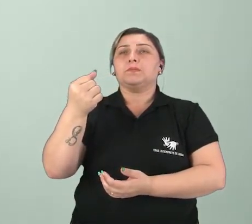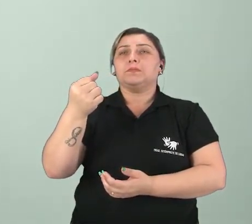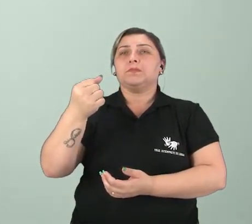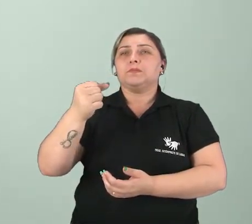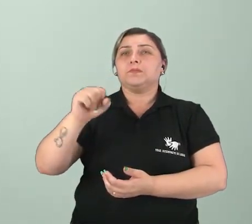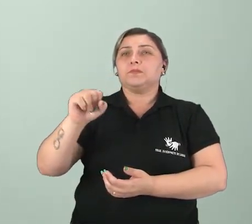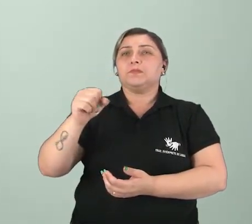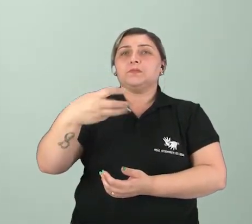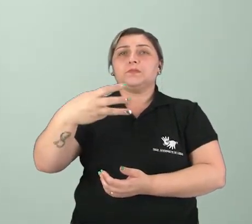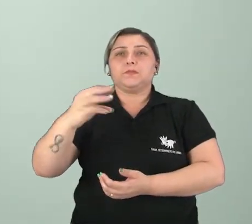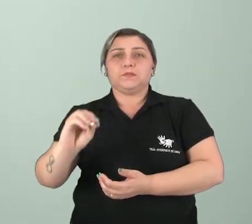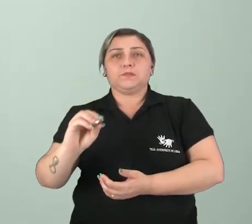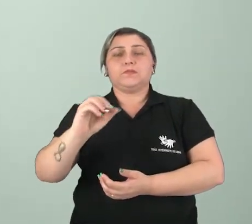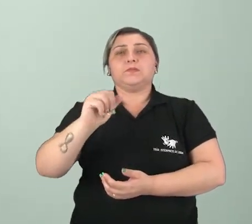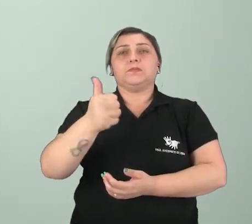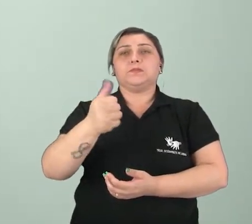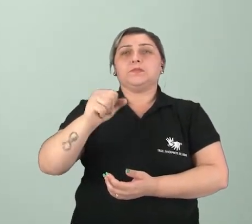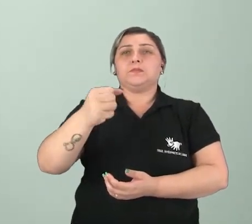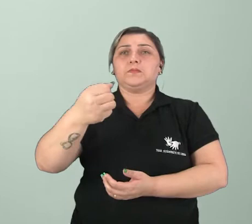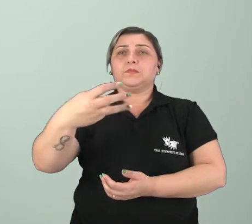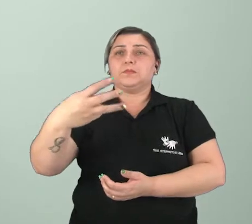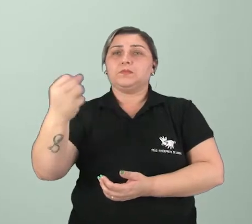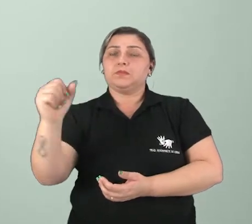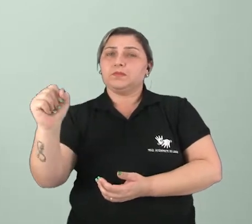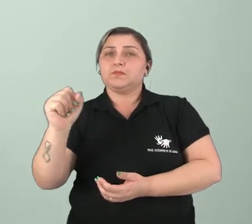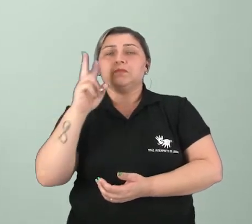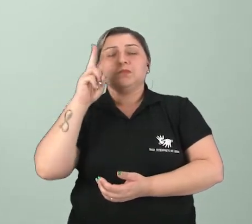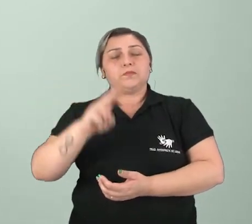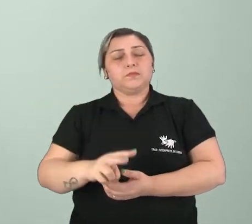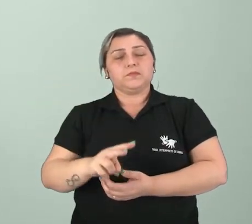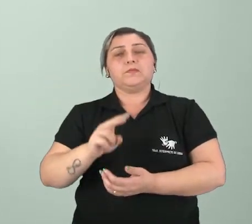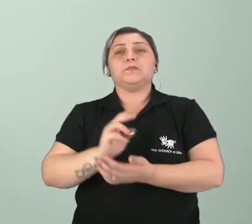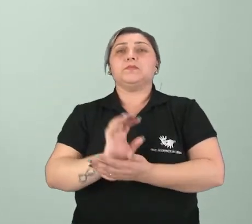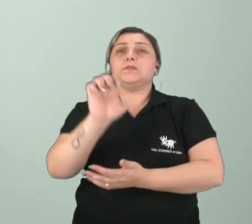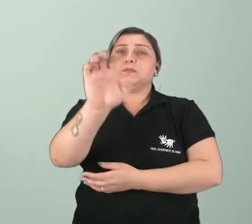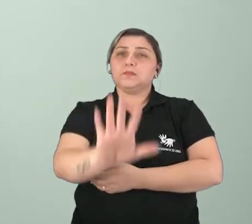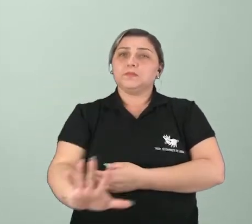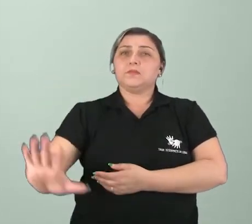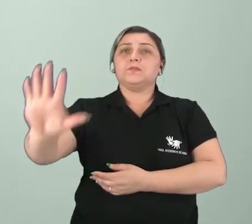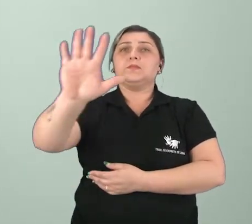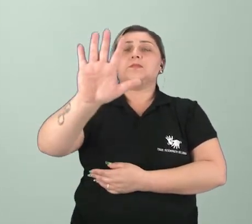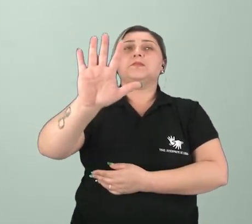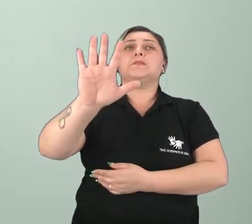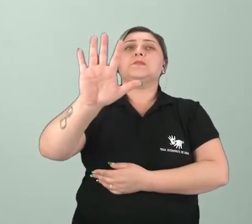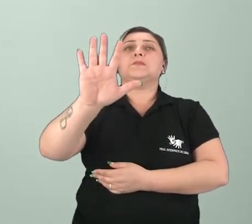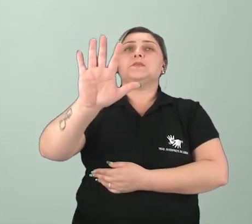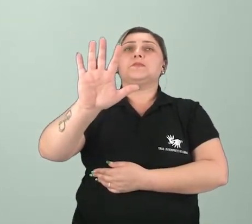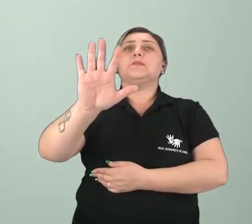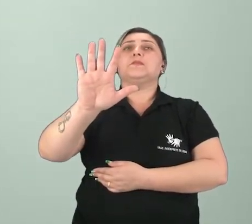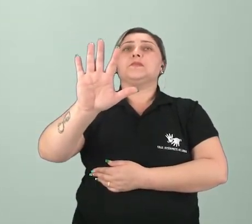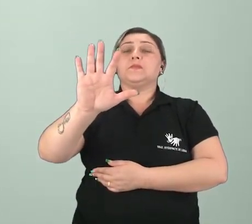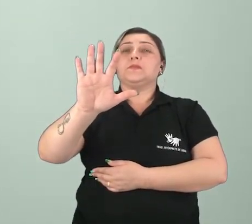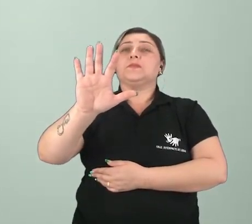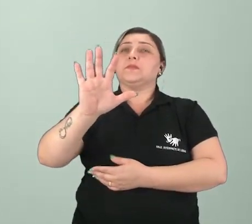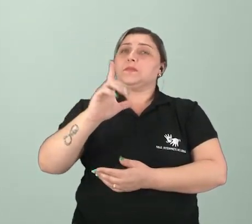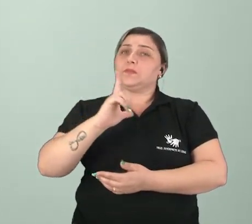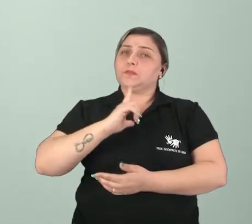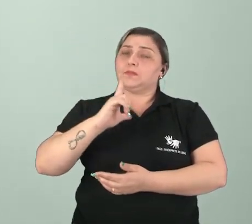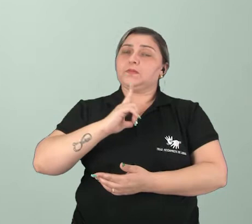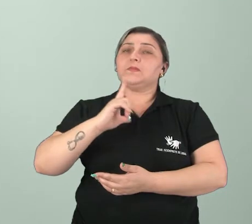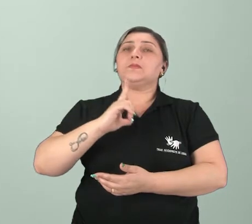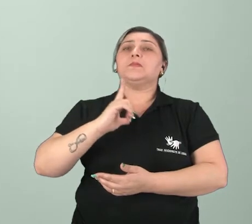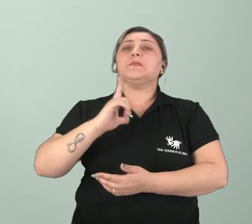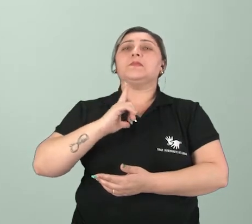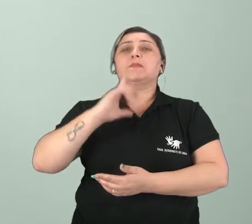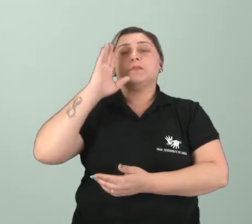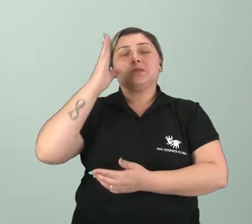1848, 1830. Então a gente viu que cada vez mais a Europa se caminhava para desencadear revoluções dos